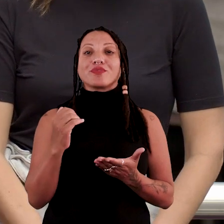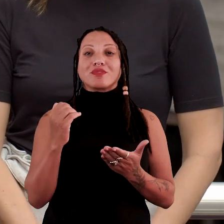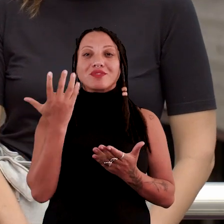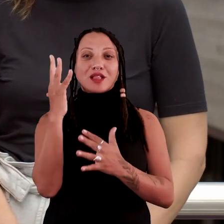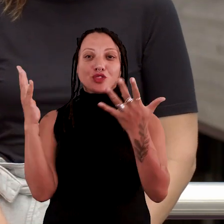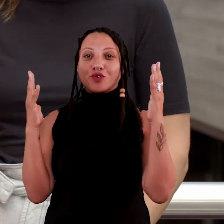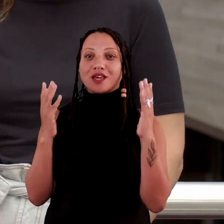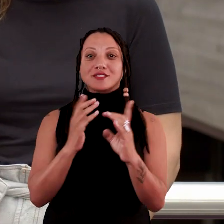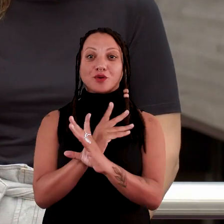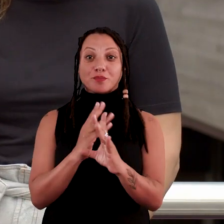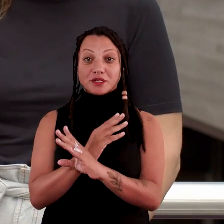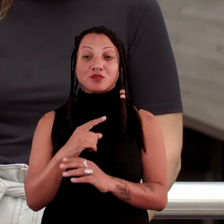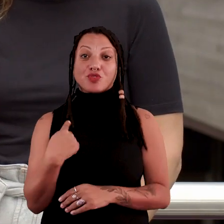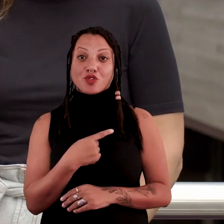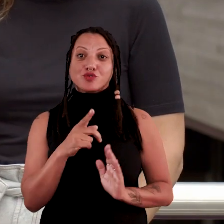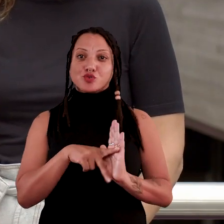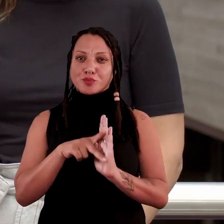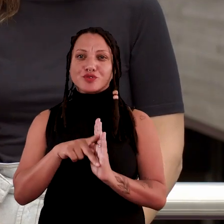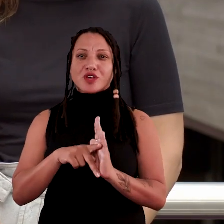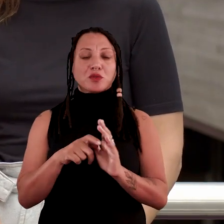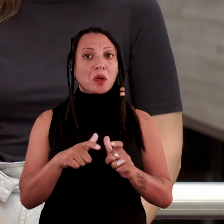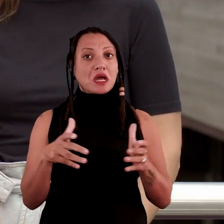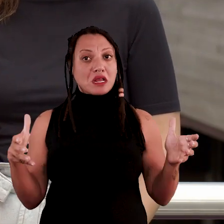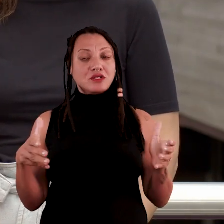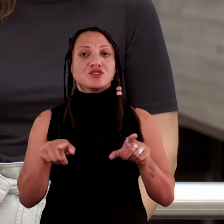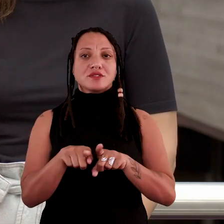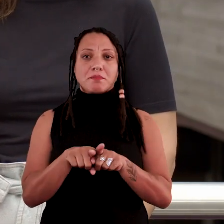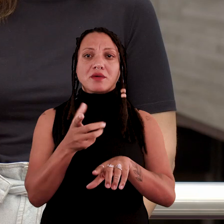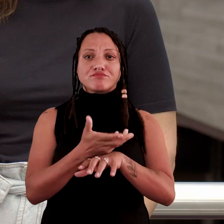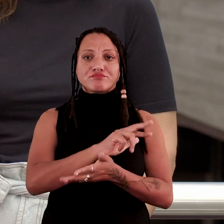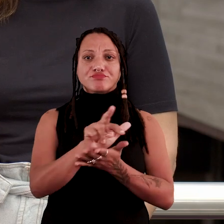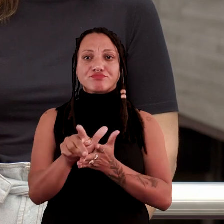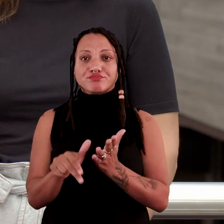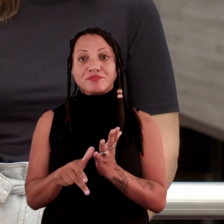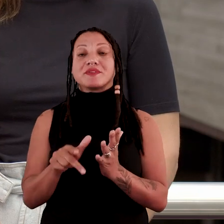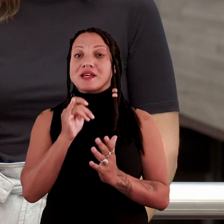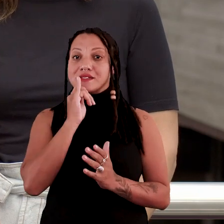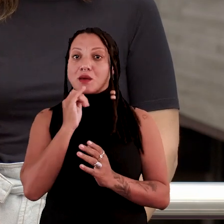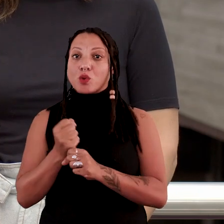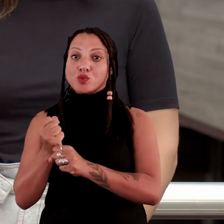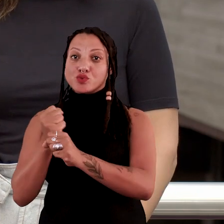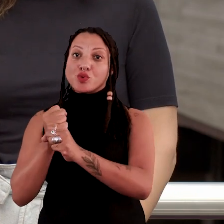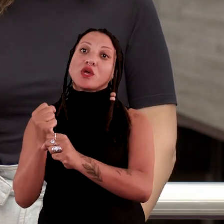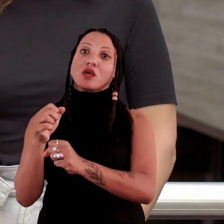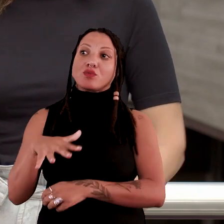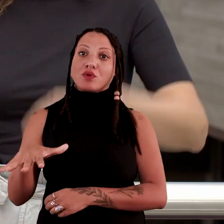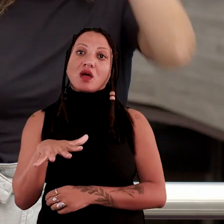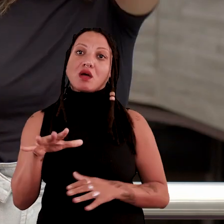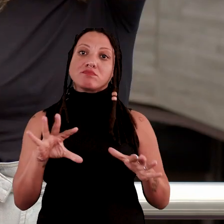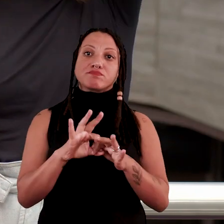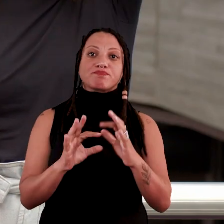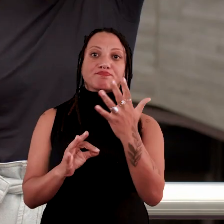escritório vem dessa intenção de conectar mais as pessoas com a natureza e de trazer mais a natureza para as nossas vidas, mesmo